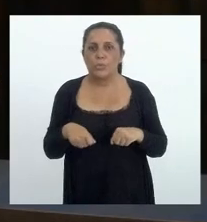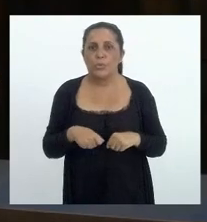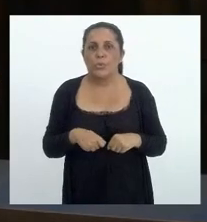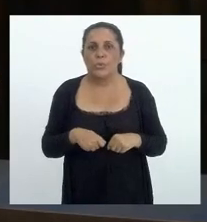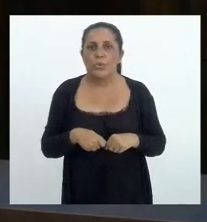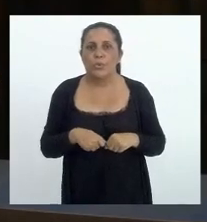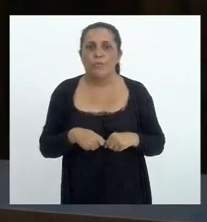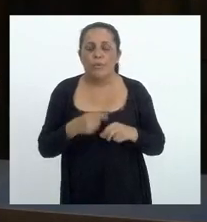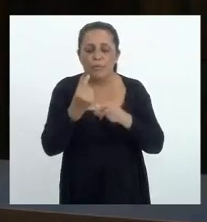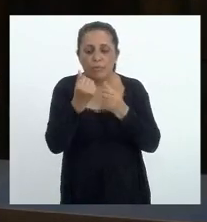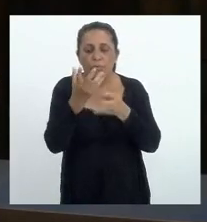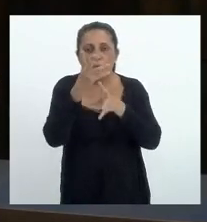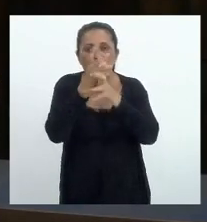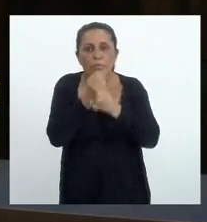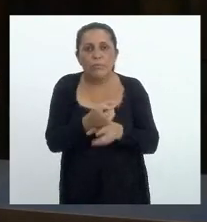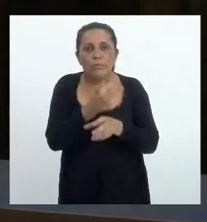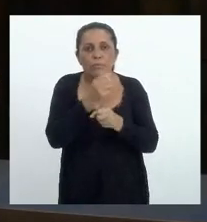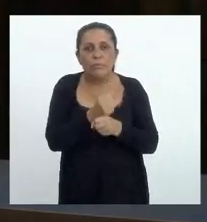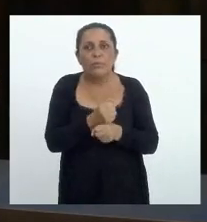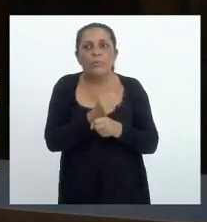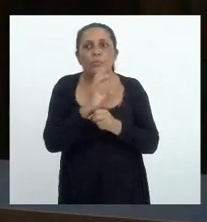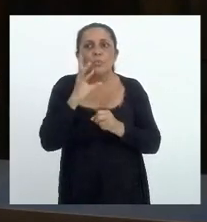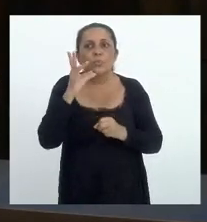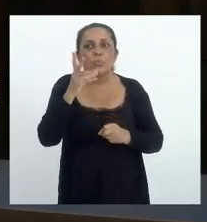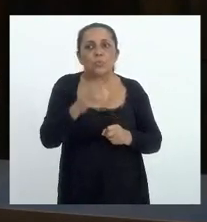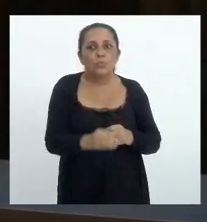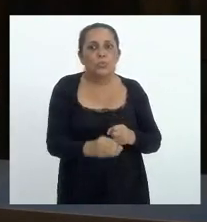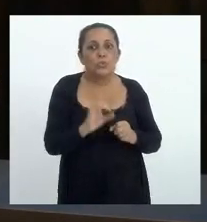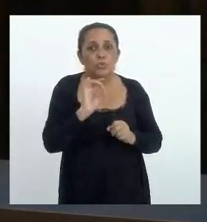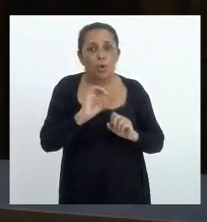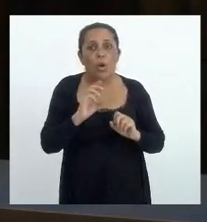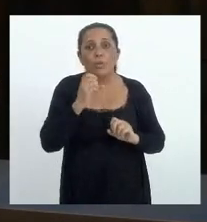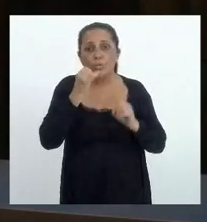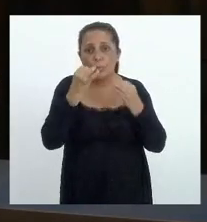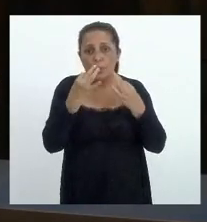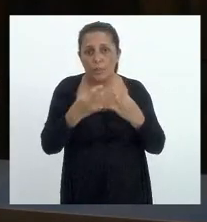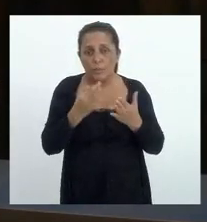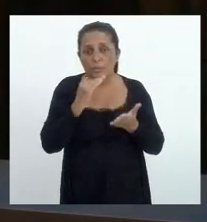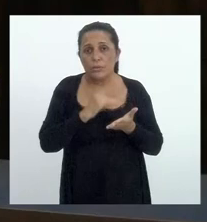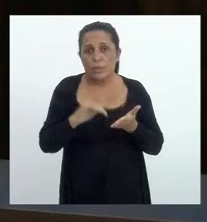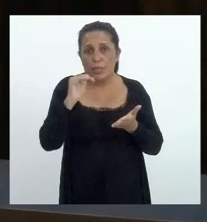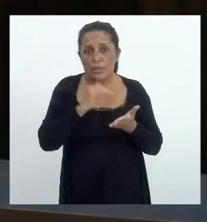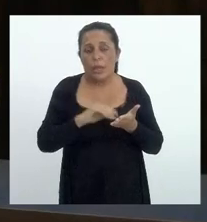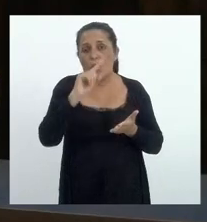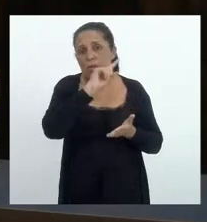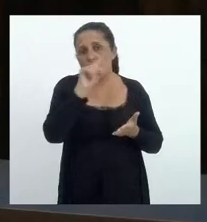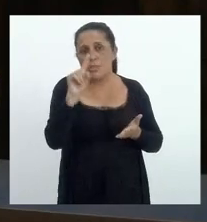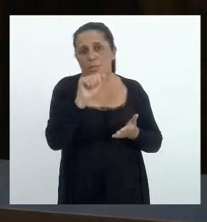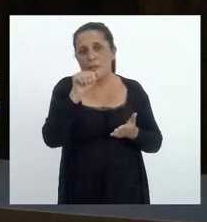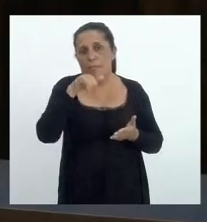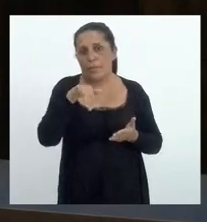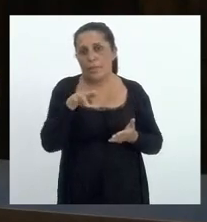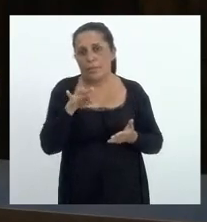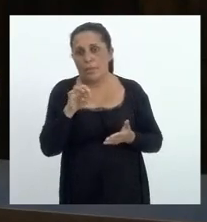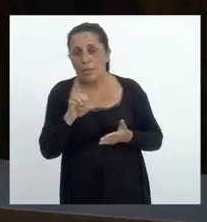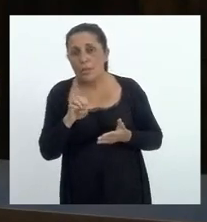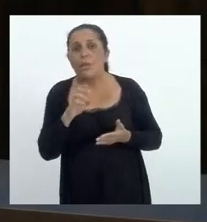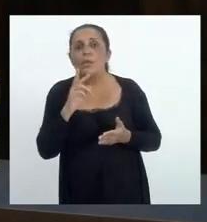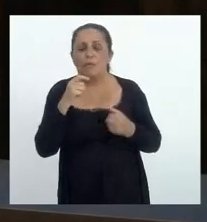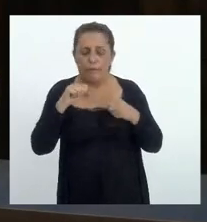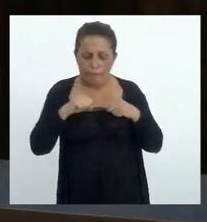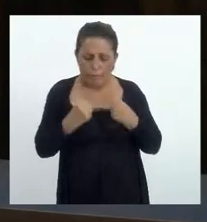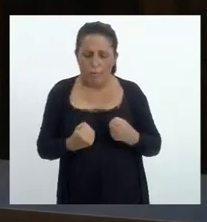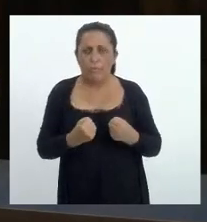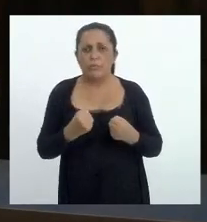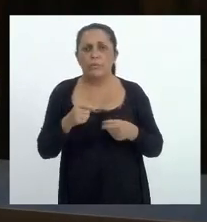o contingenciamento, como o secretário Zamit bem já citou, estou somente reforçando as palavras do secretário Zamit. E reforça a situação de a